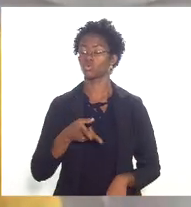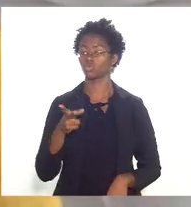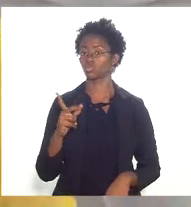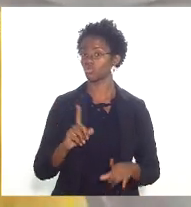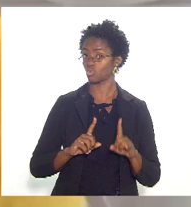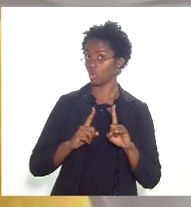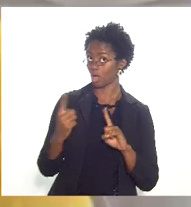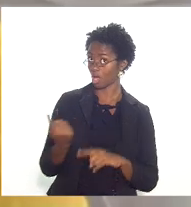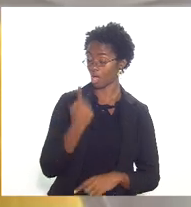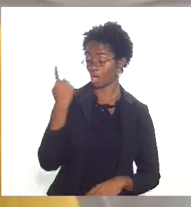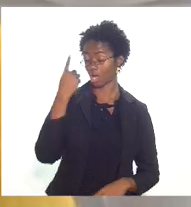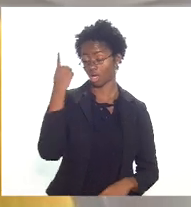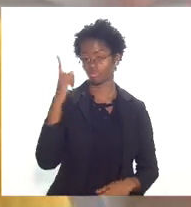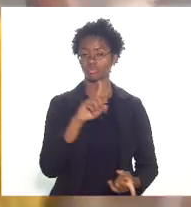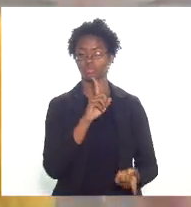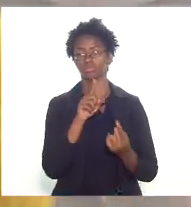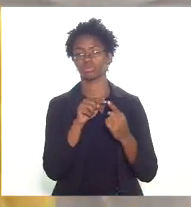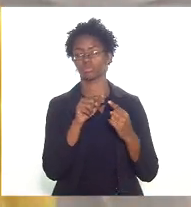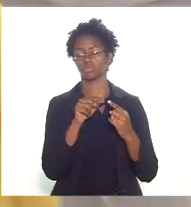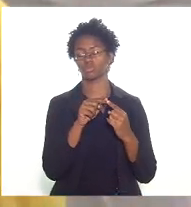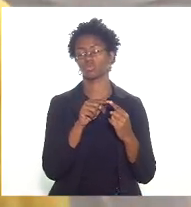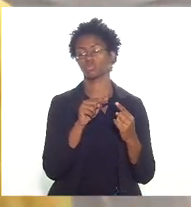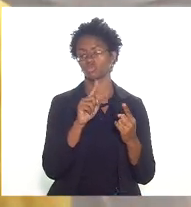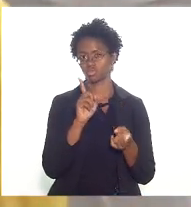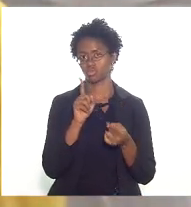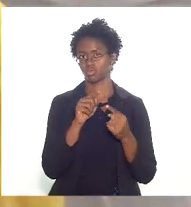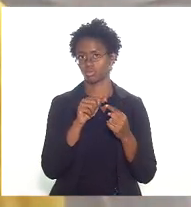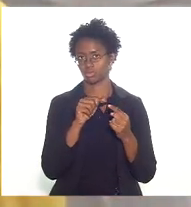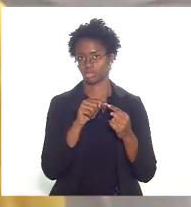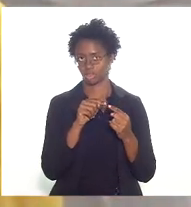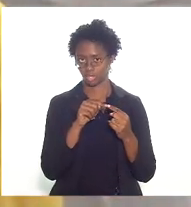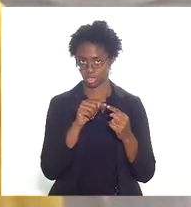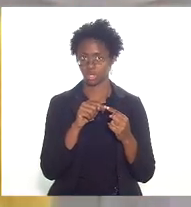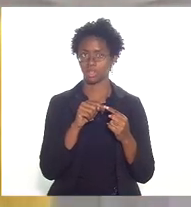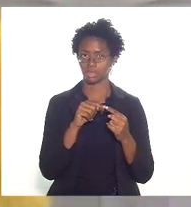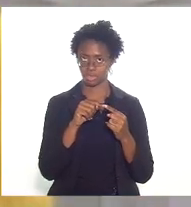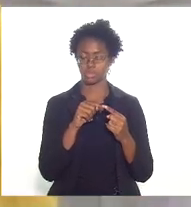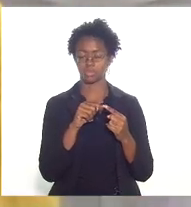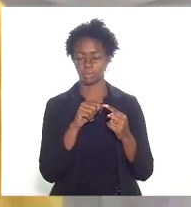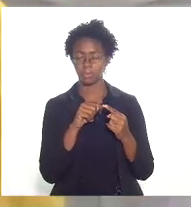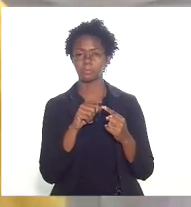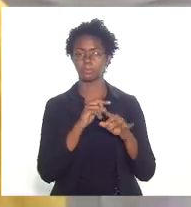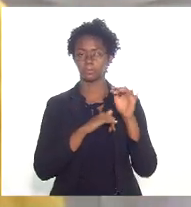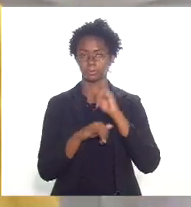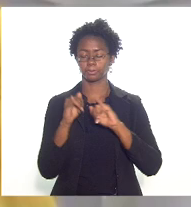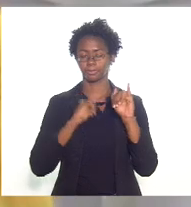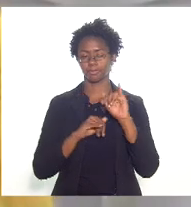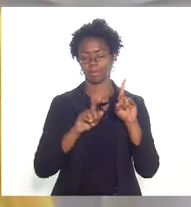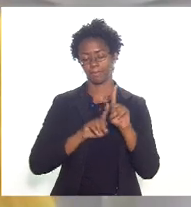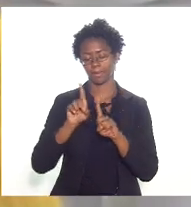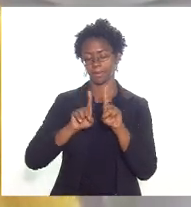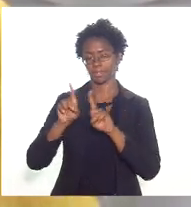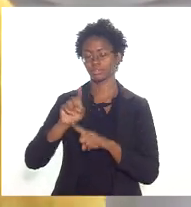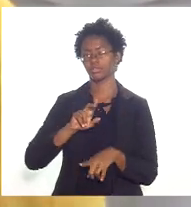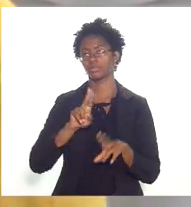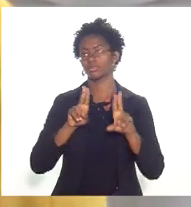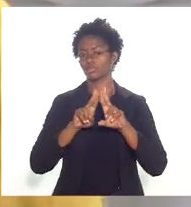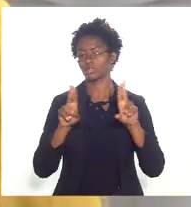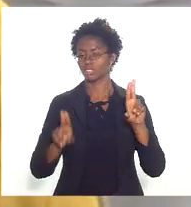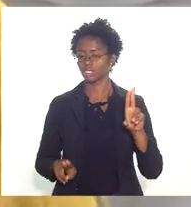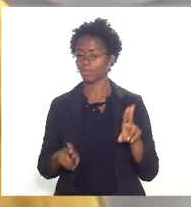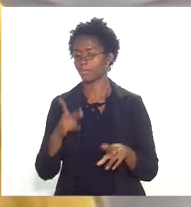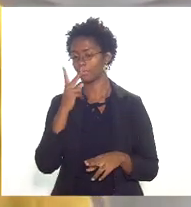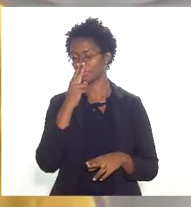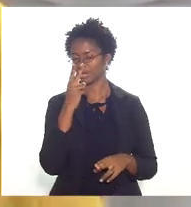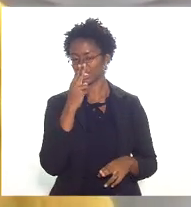acordo com as informações do convite dimetro da UFRJ a uma evolução da pandemia um aumento